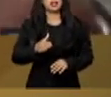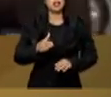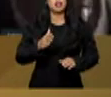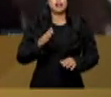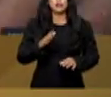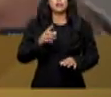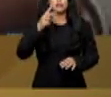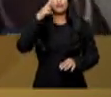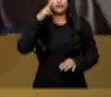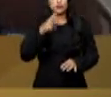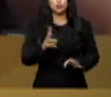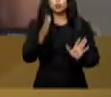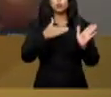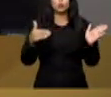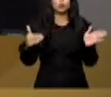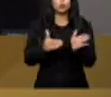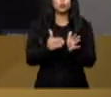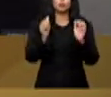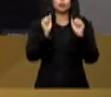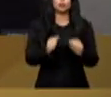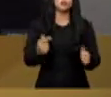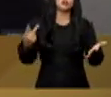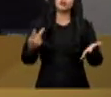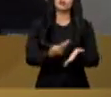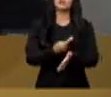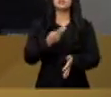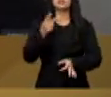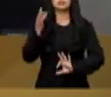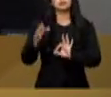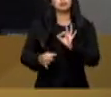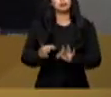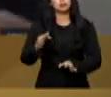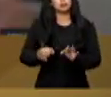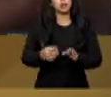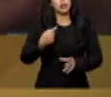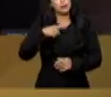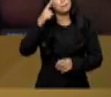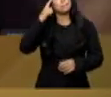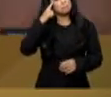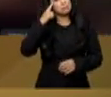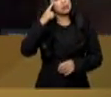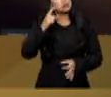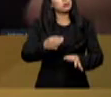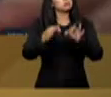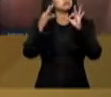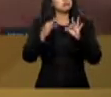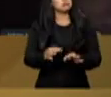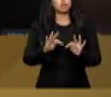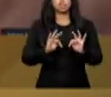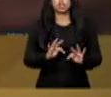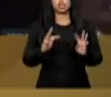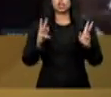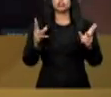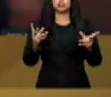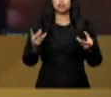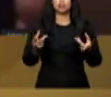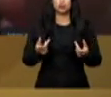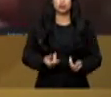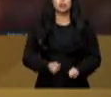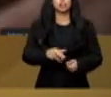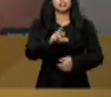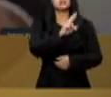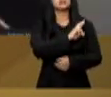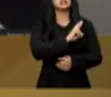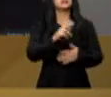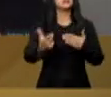possíveis situações e desdobramentos desse nosso julgamento. Penso que ele cumpriu integralmente o dever desta Suprema